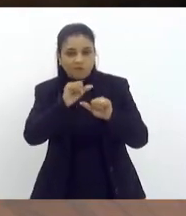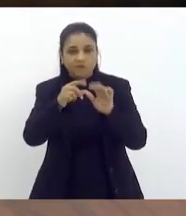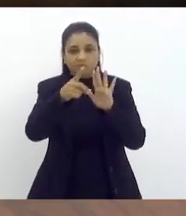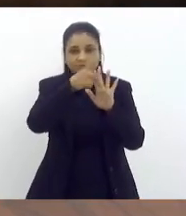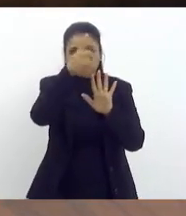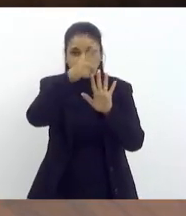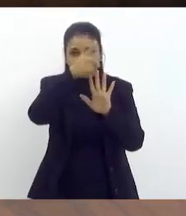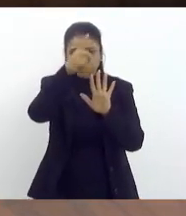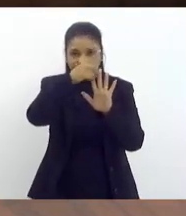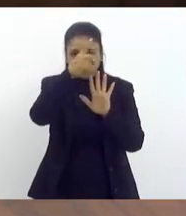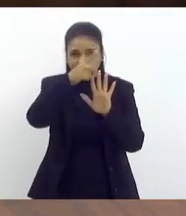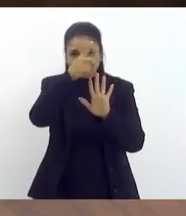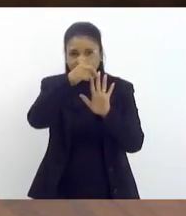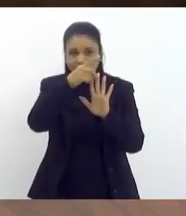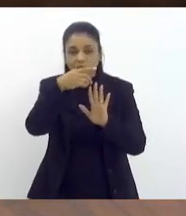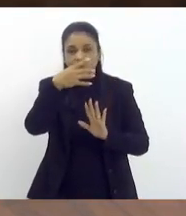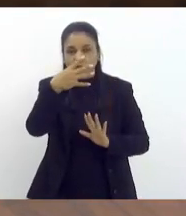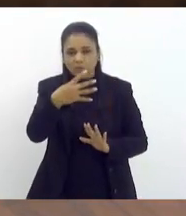decreto